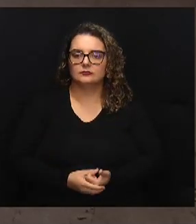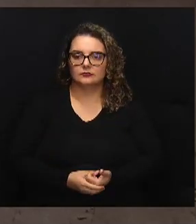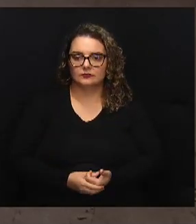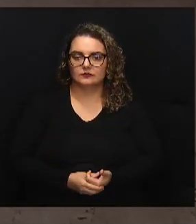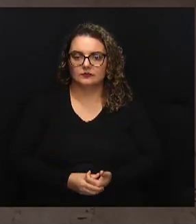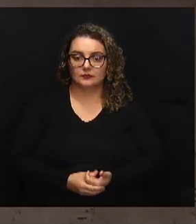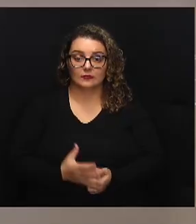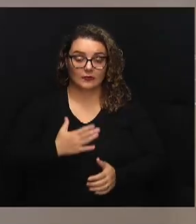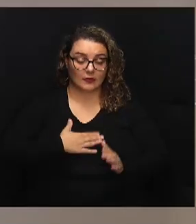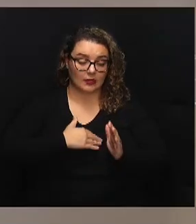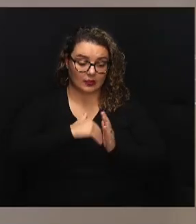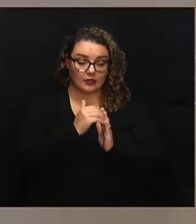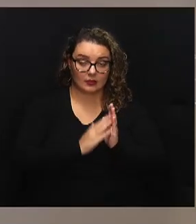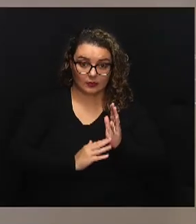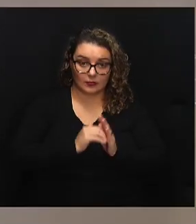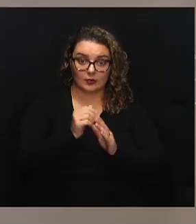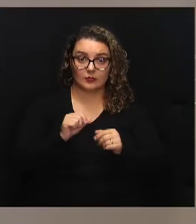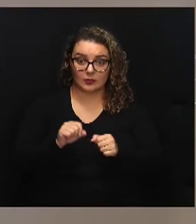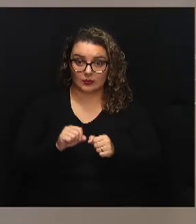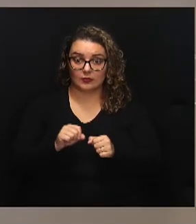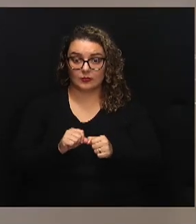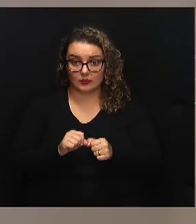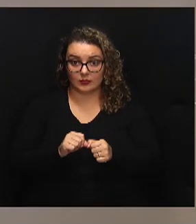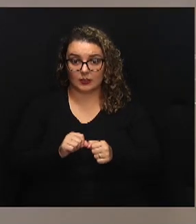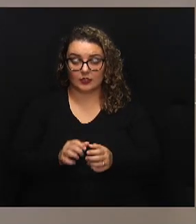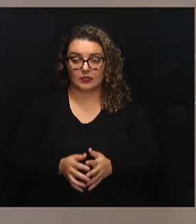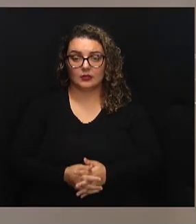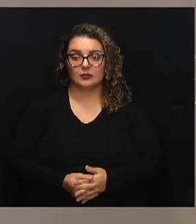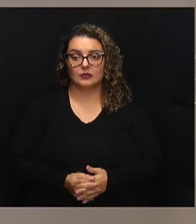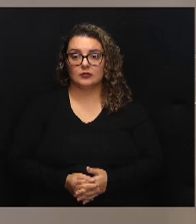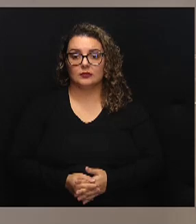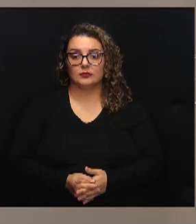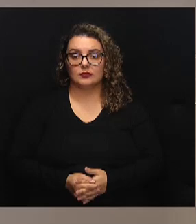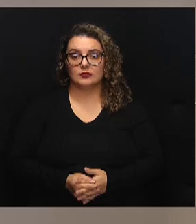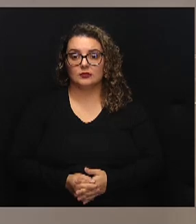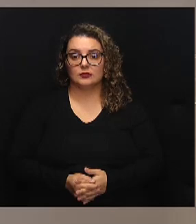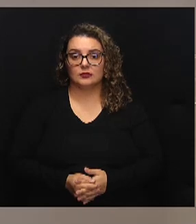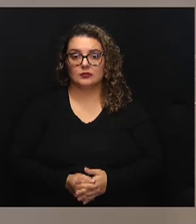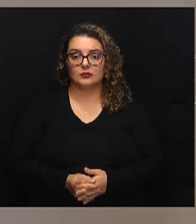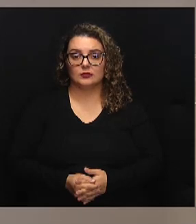minha pintura se faz num